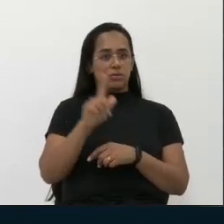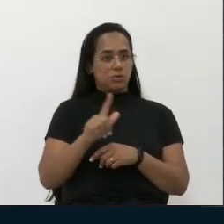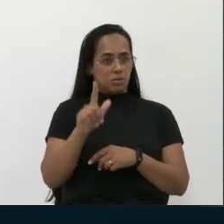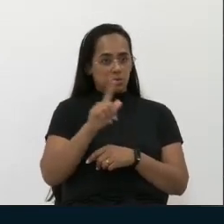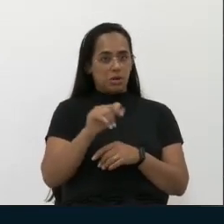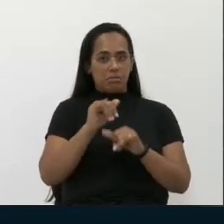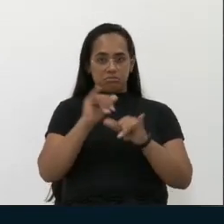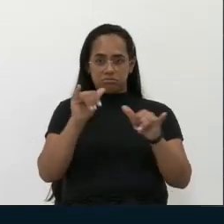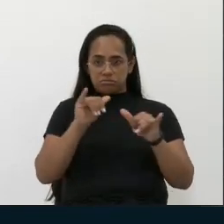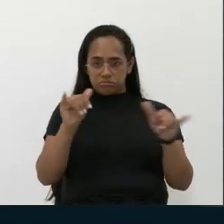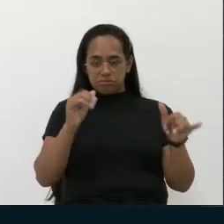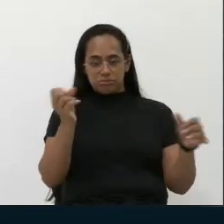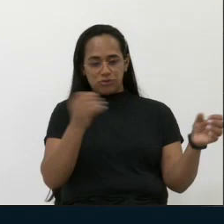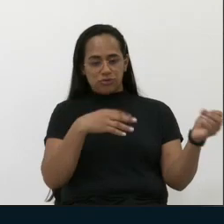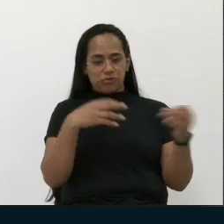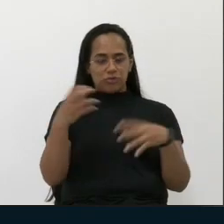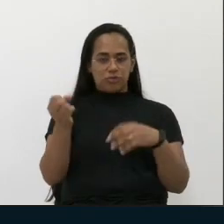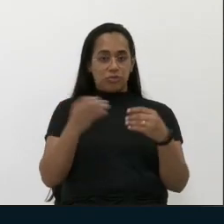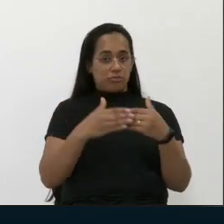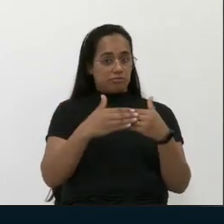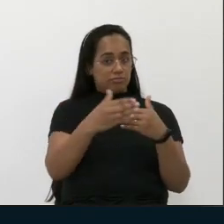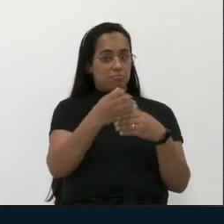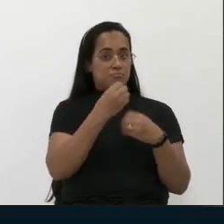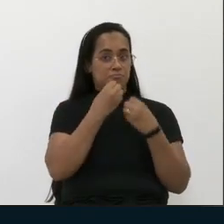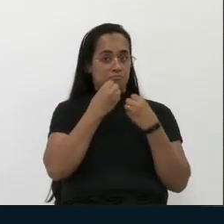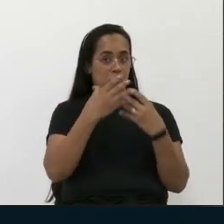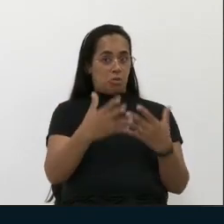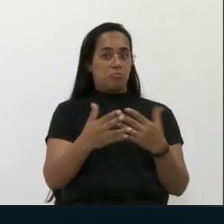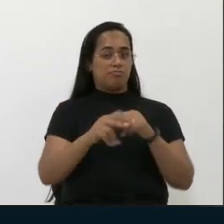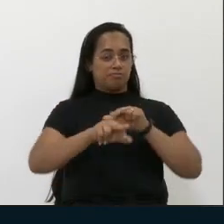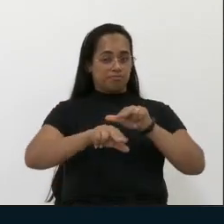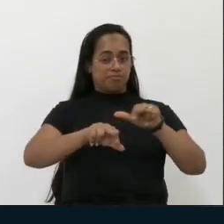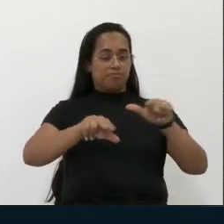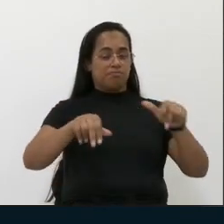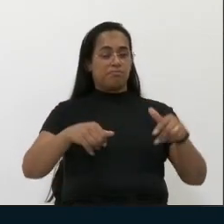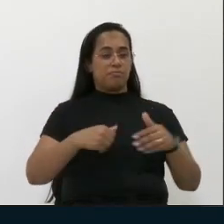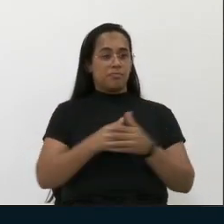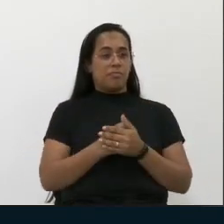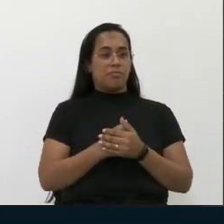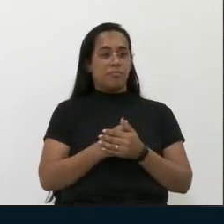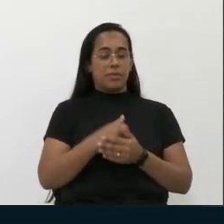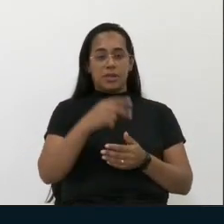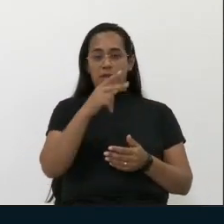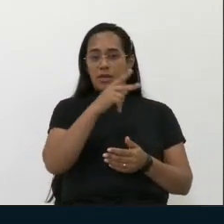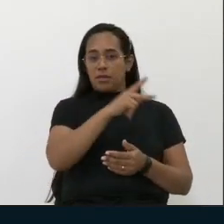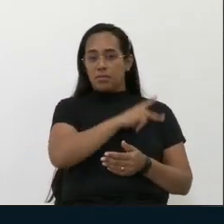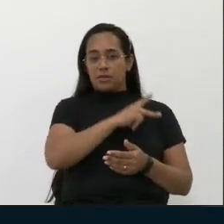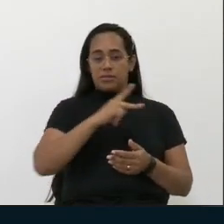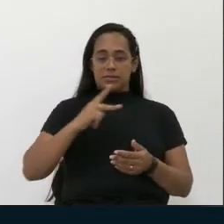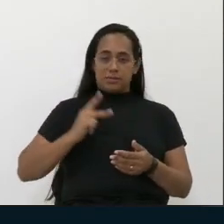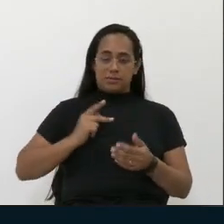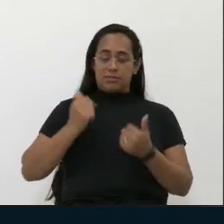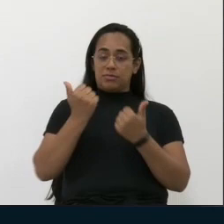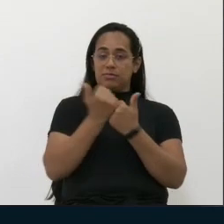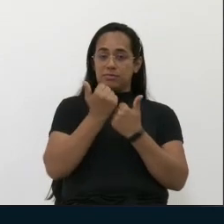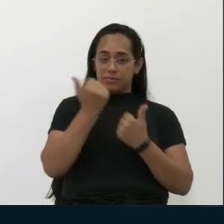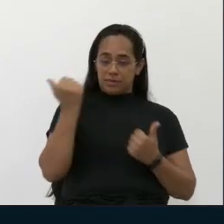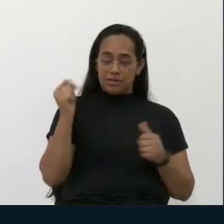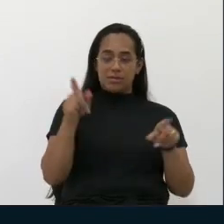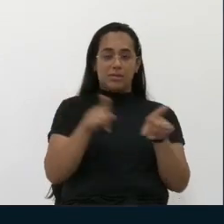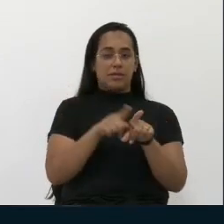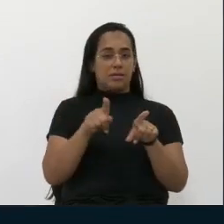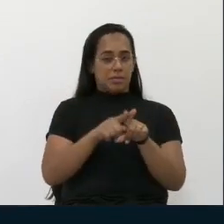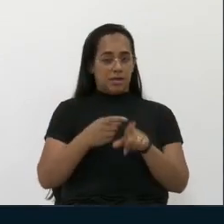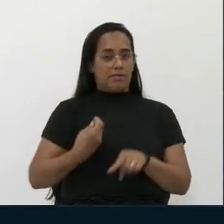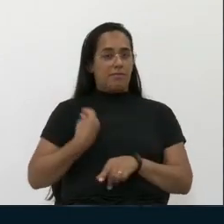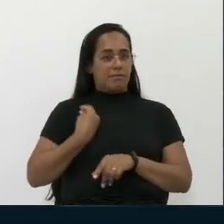boa por aí. O nosso vice-presidente, companheiro Geraldo Alckmin, estará lá também. O Márcio é ministro, o Márcio